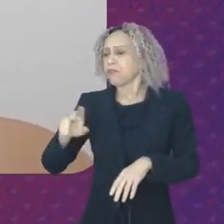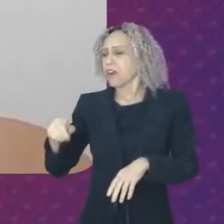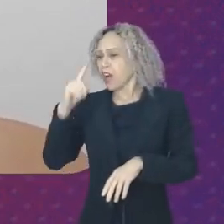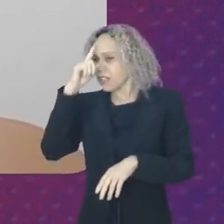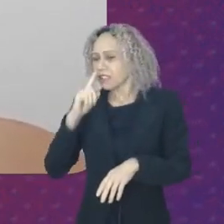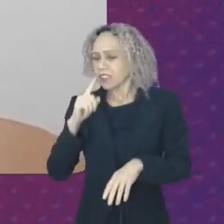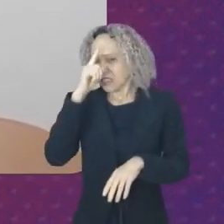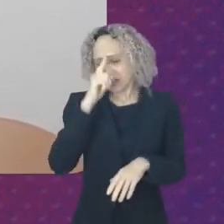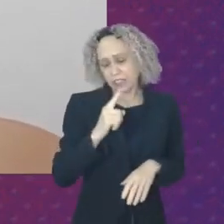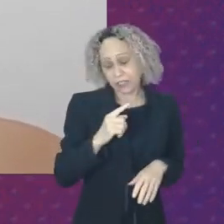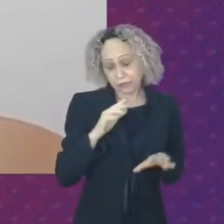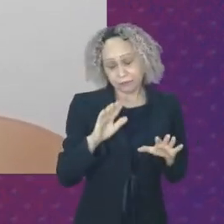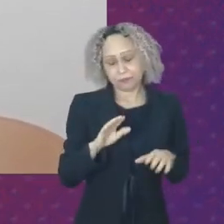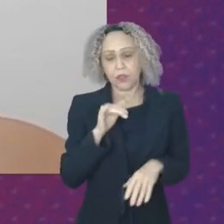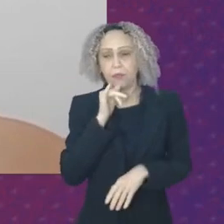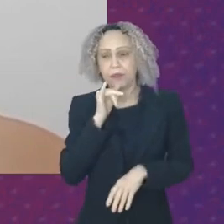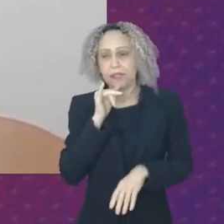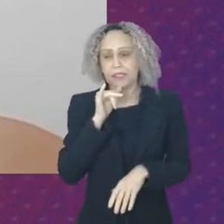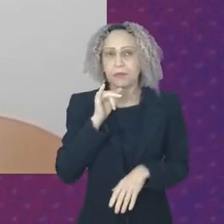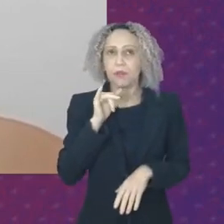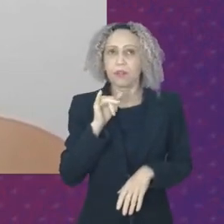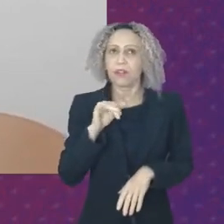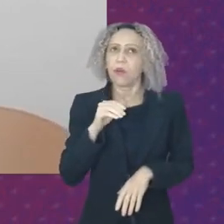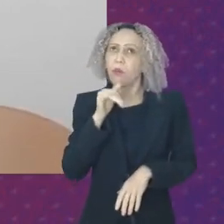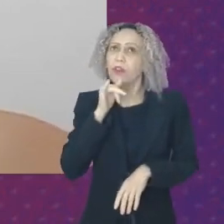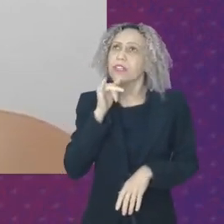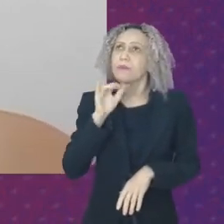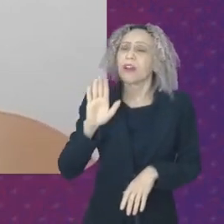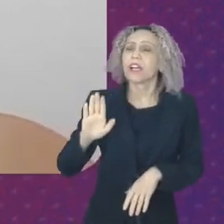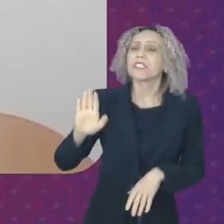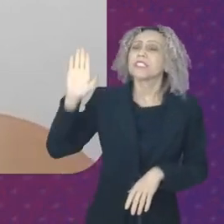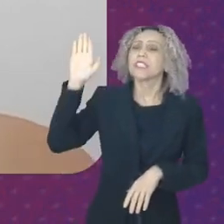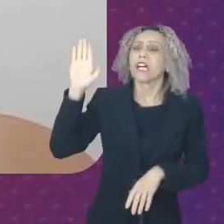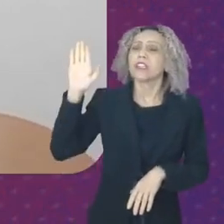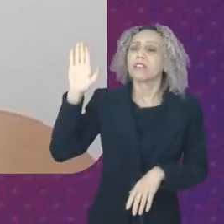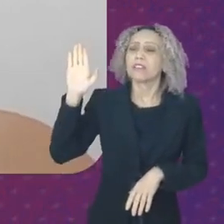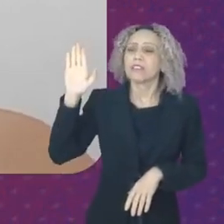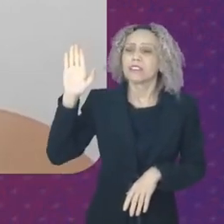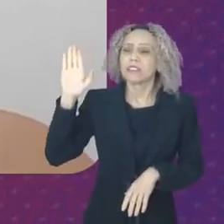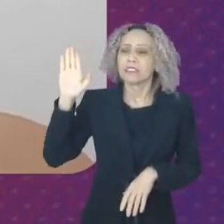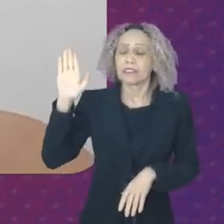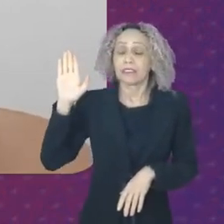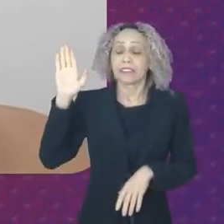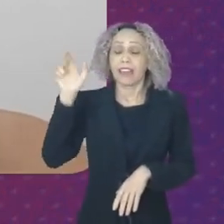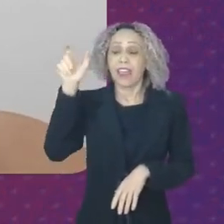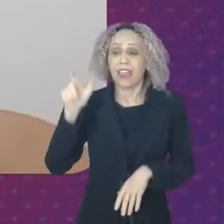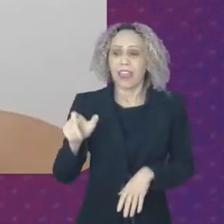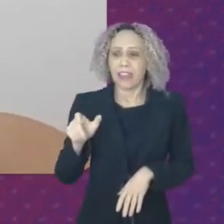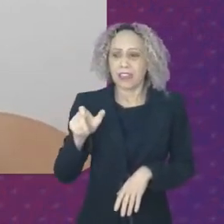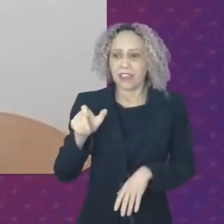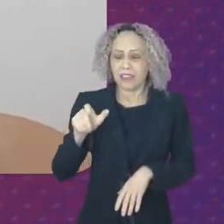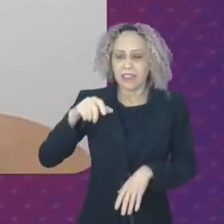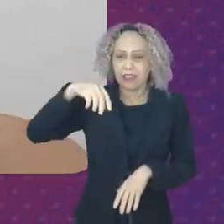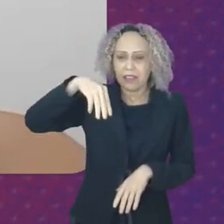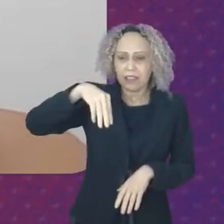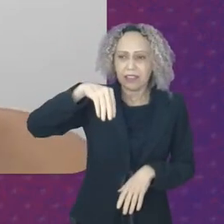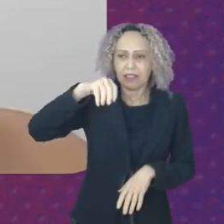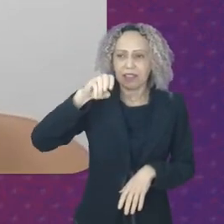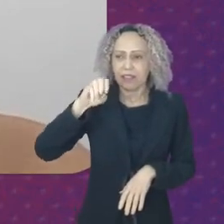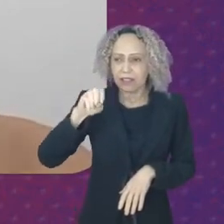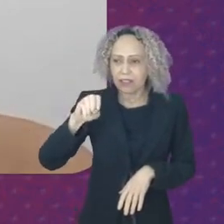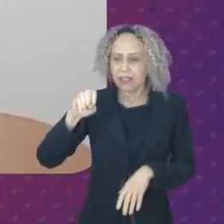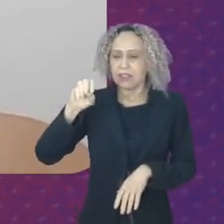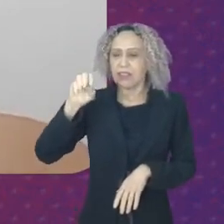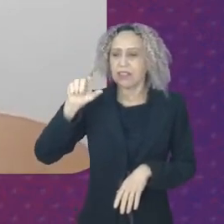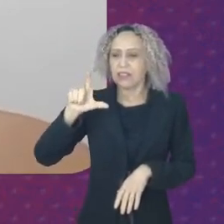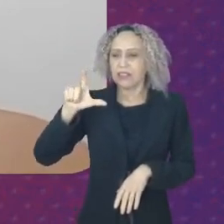outra candidatura também, para exemplo disso, foi o Molon, no Rio de Janeiro, na última eleição,